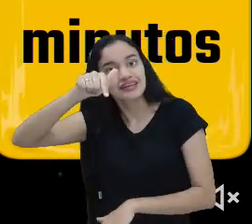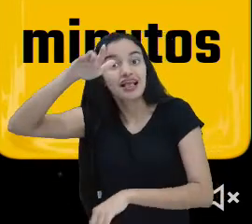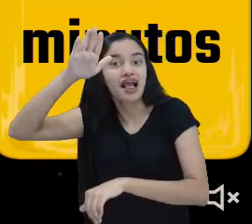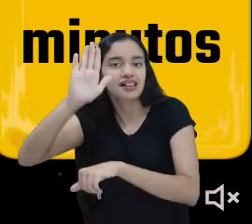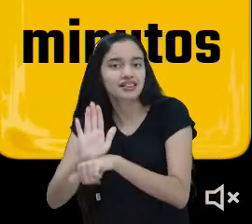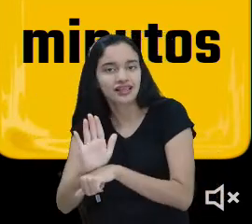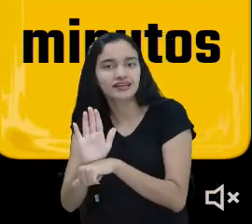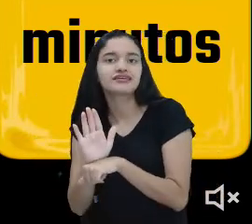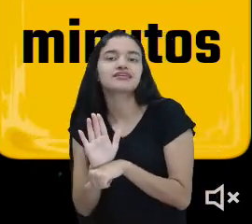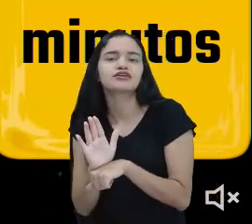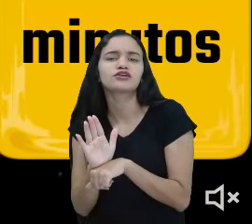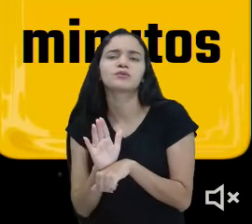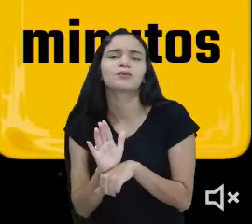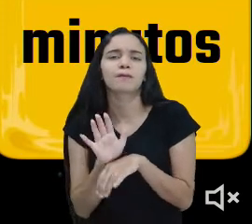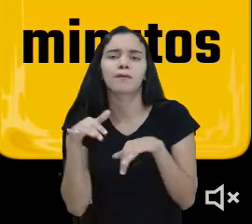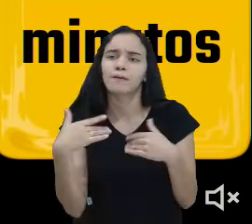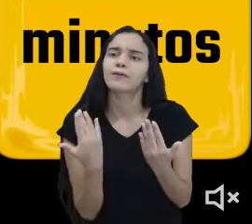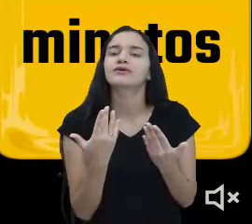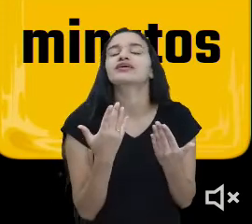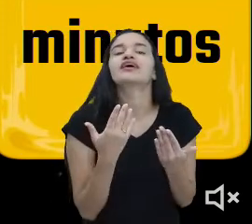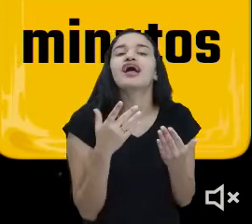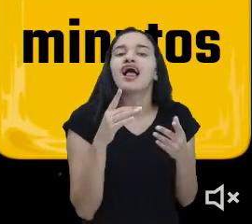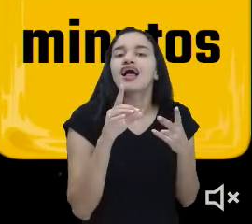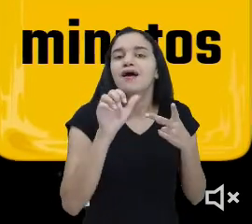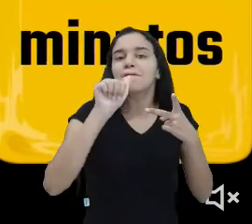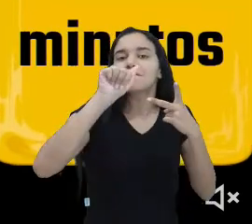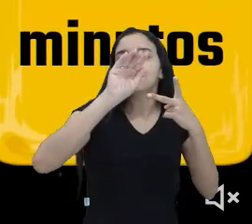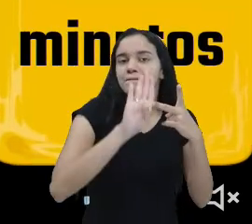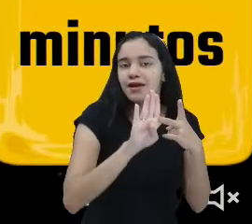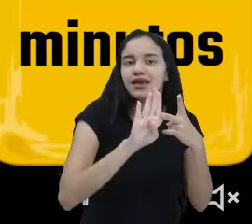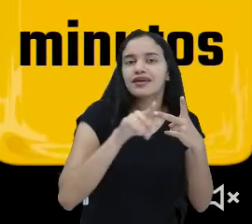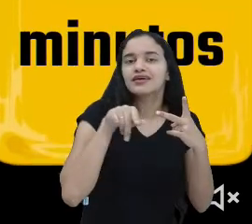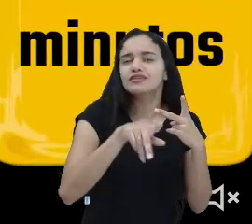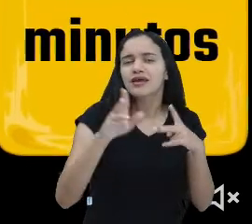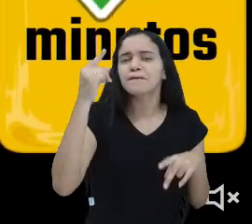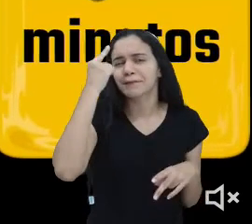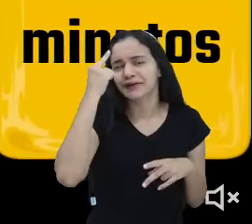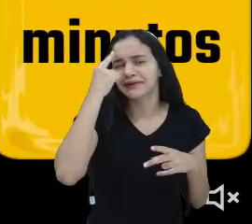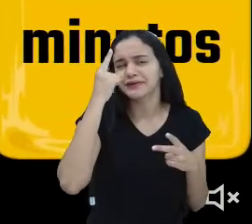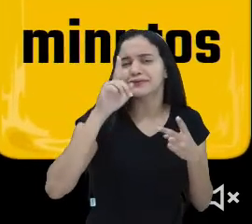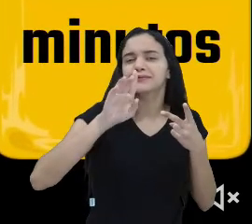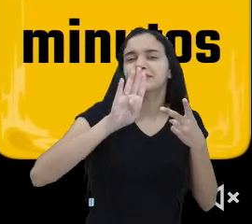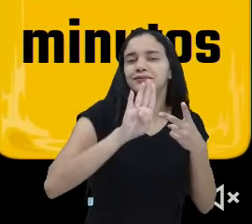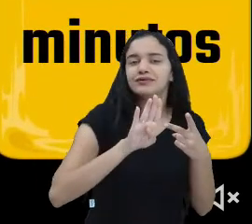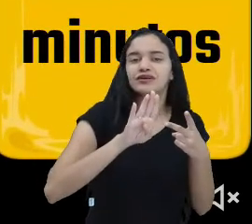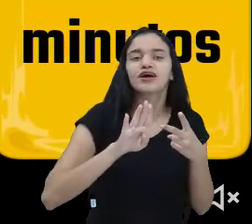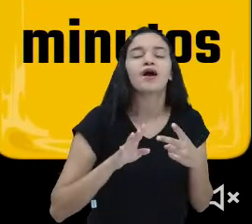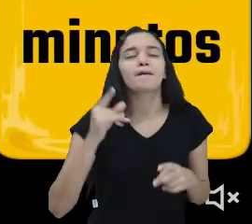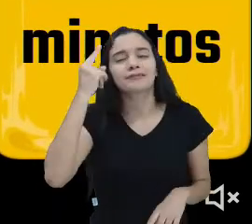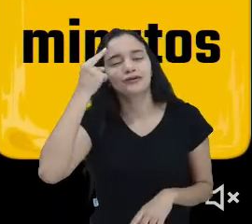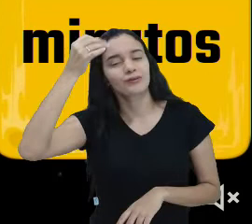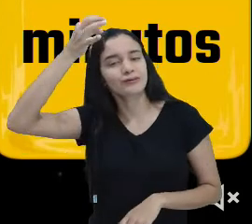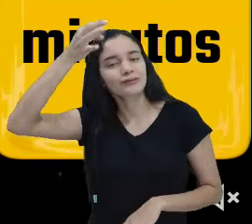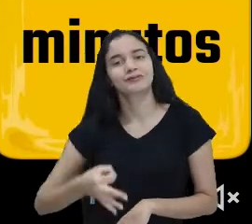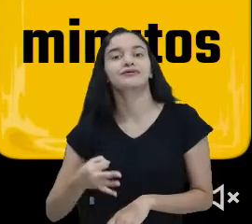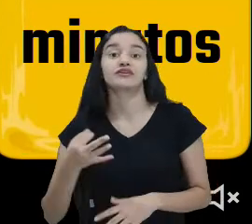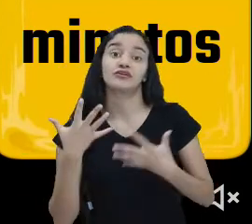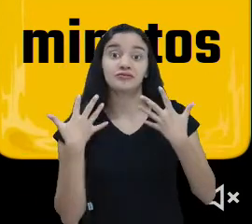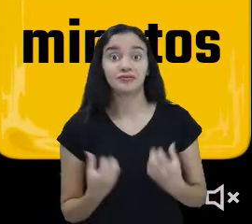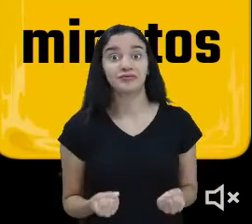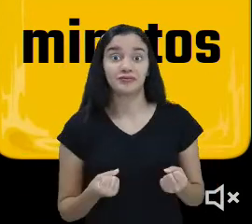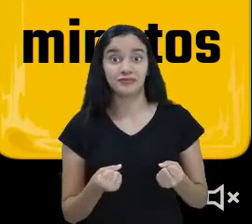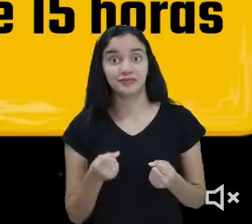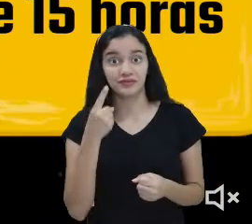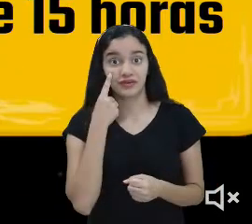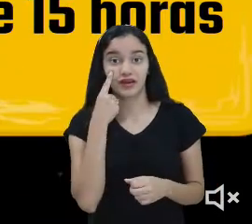não é isso? Pode marcar na letra B. Que você pensou aí da sua casa, letra B, você pensou corretíssimo. Vamos para